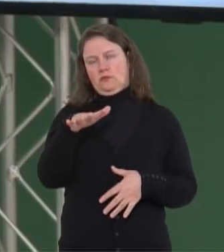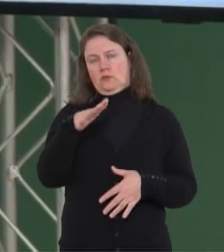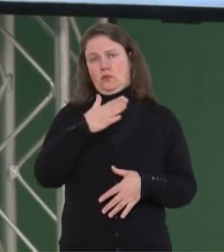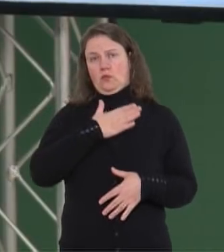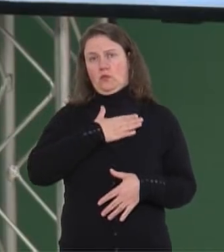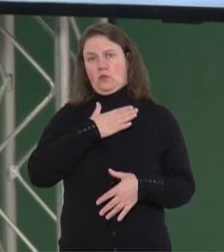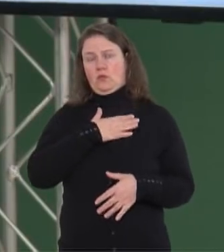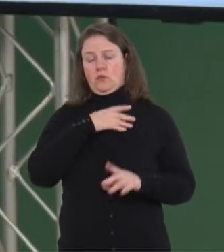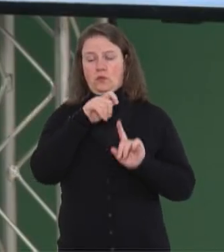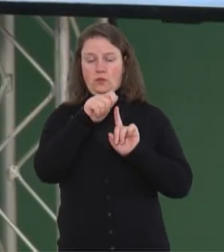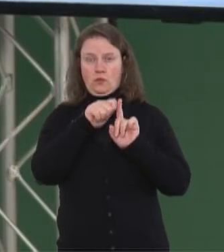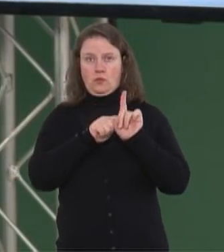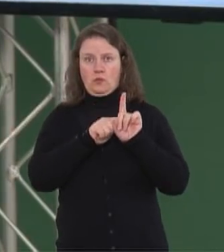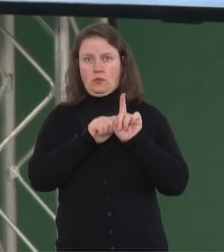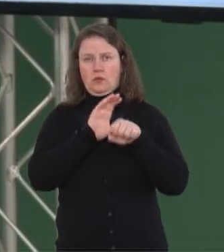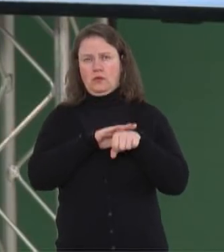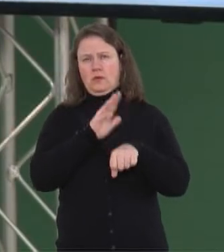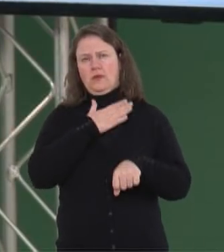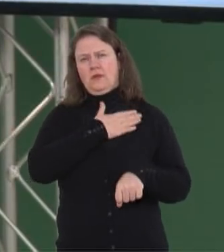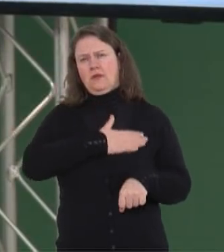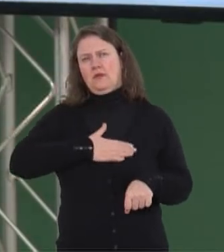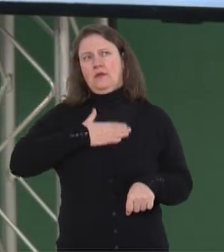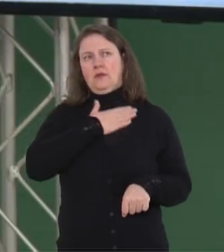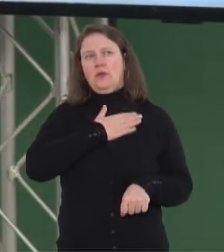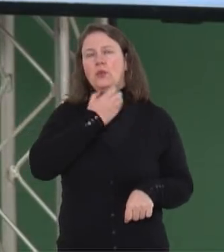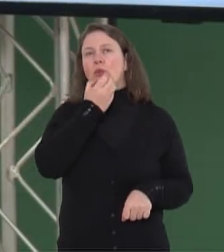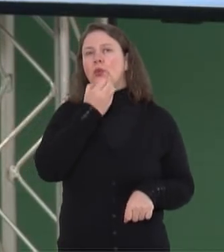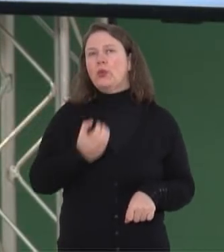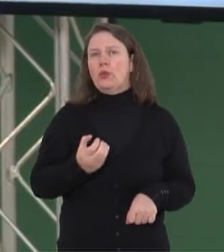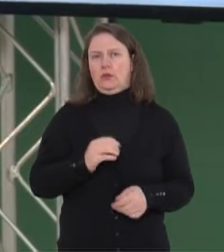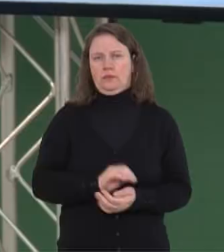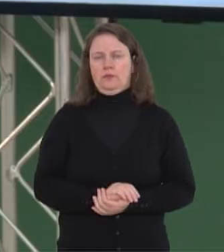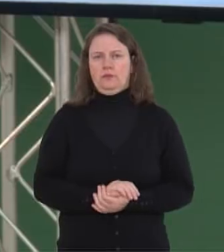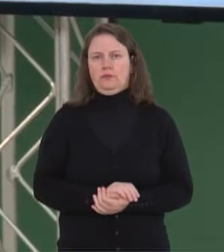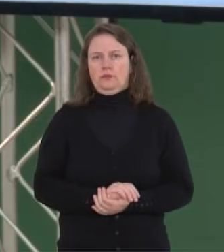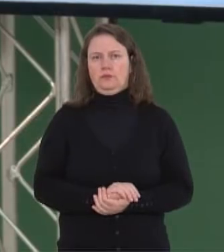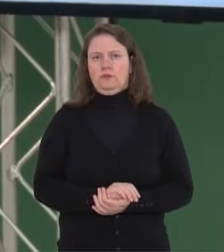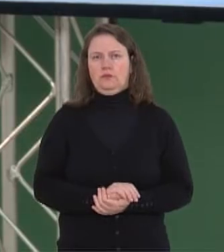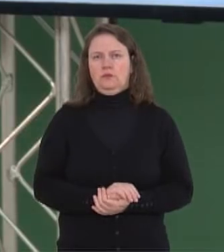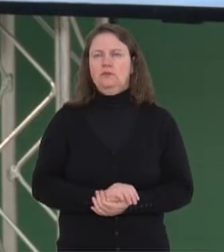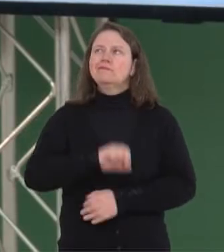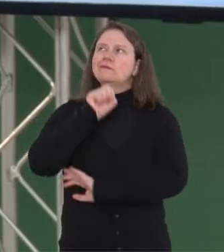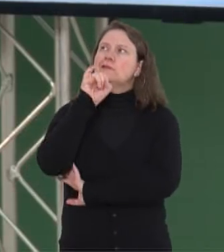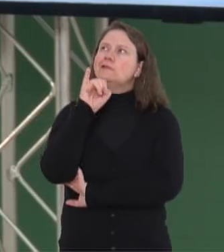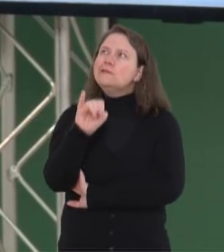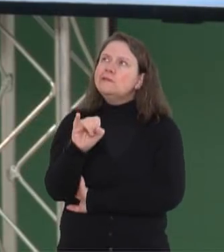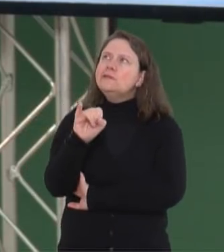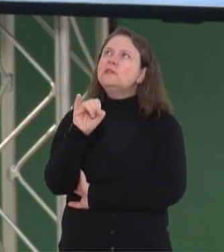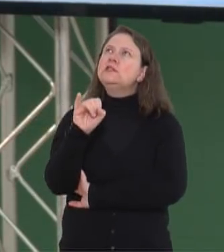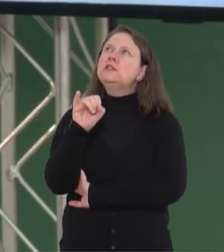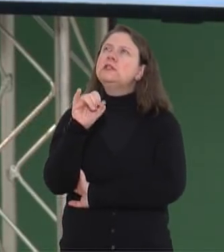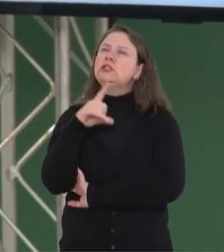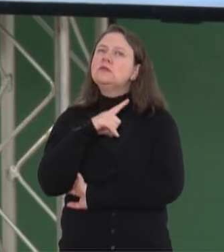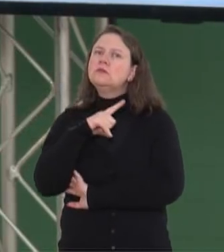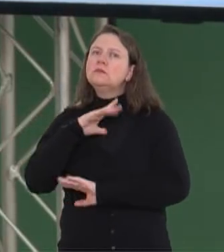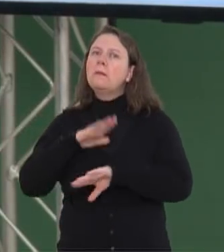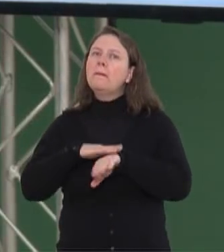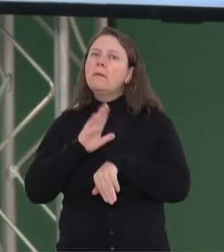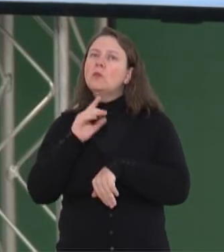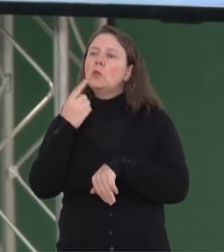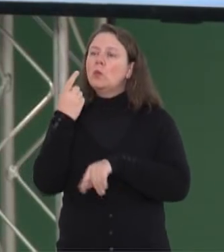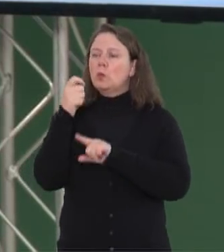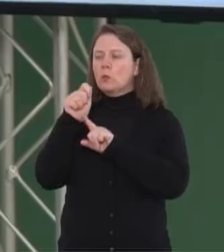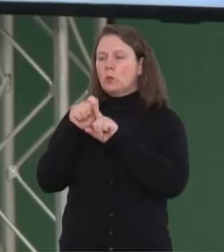meu mês favorito é dezembro. Mas, teacher, e se eu tivesse mais de um mês favorito? Como que eu